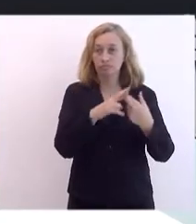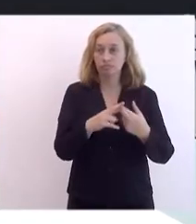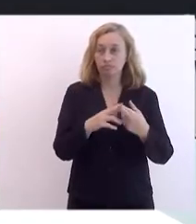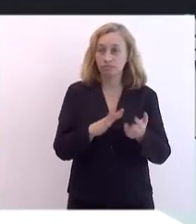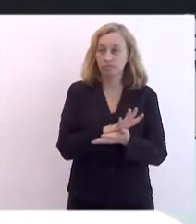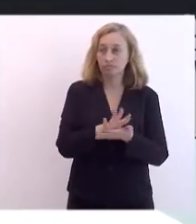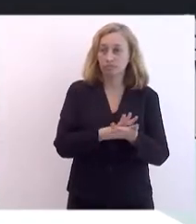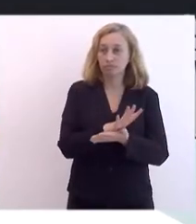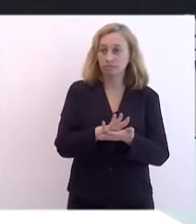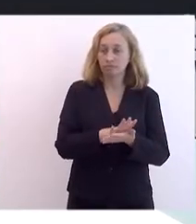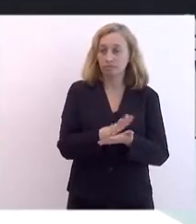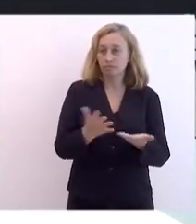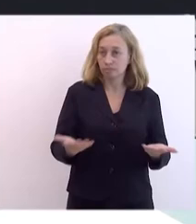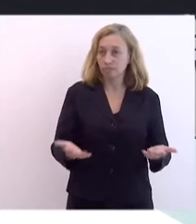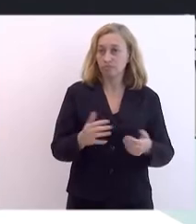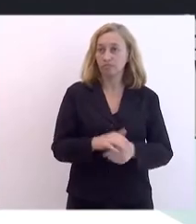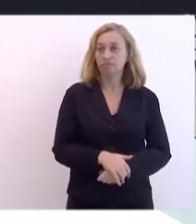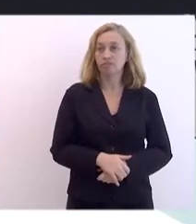querer postergar